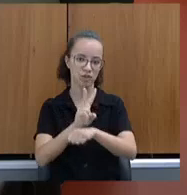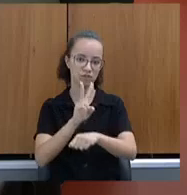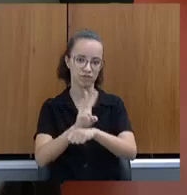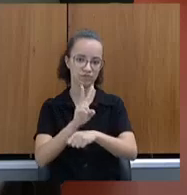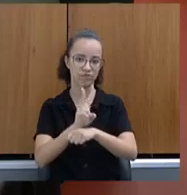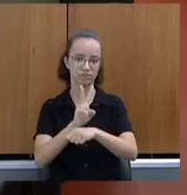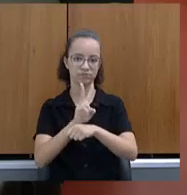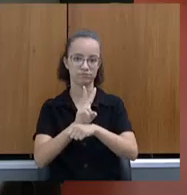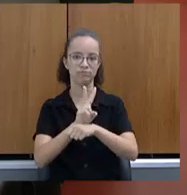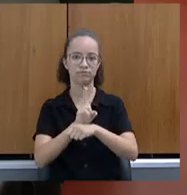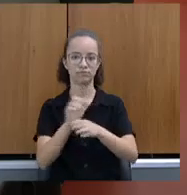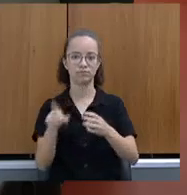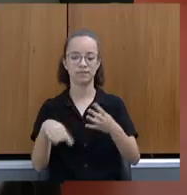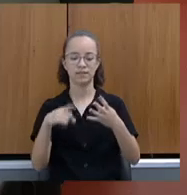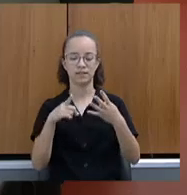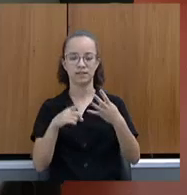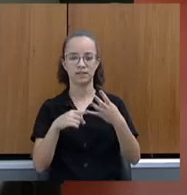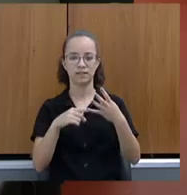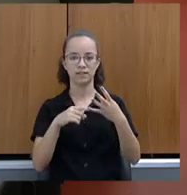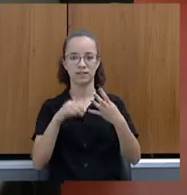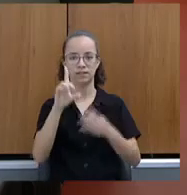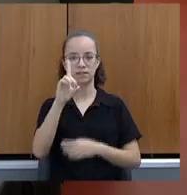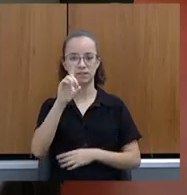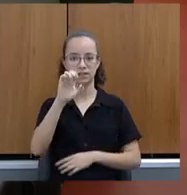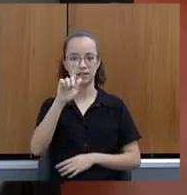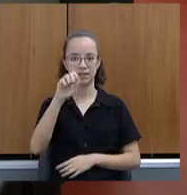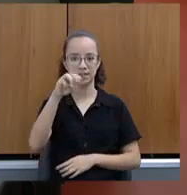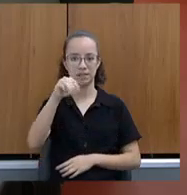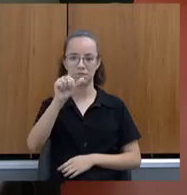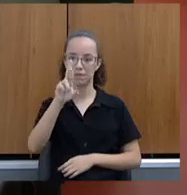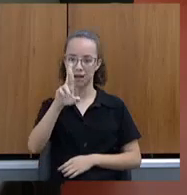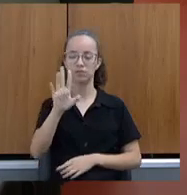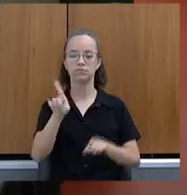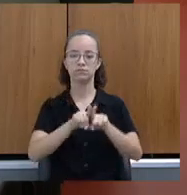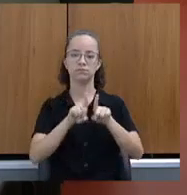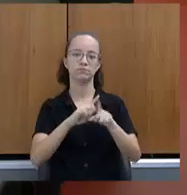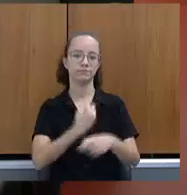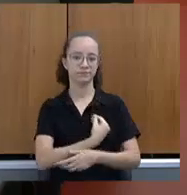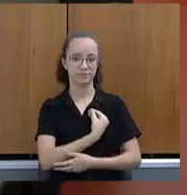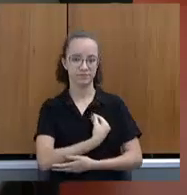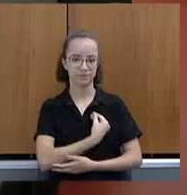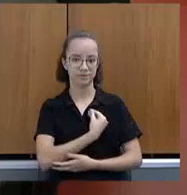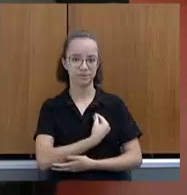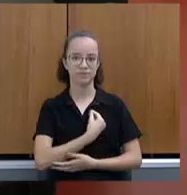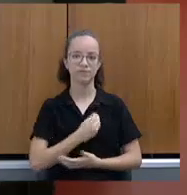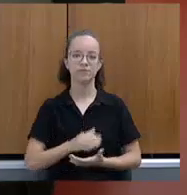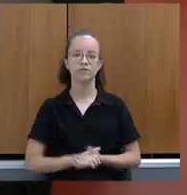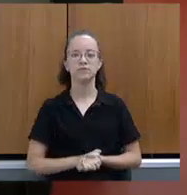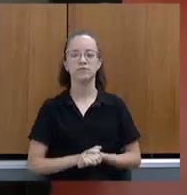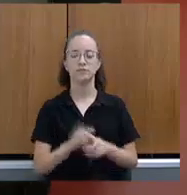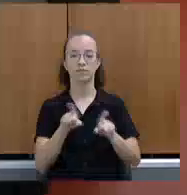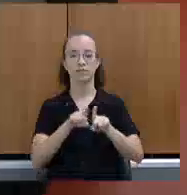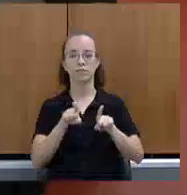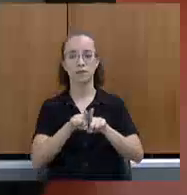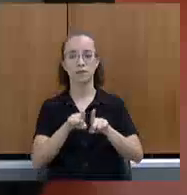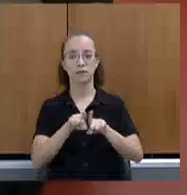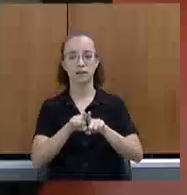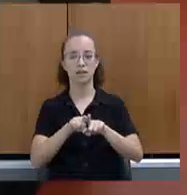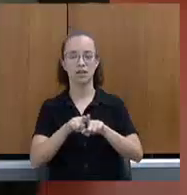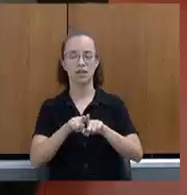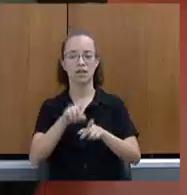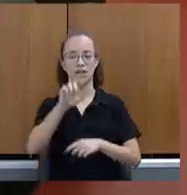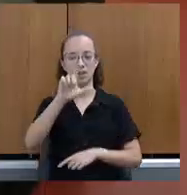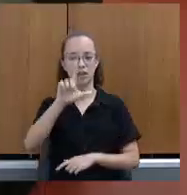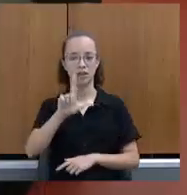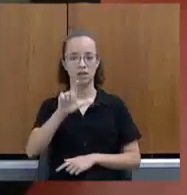da Dagmar de Souza que presente a assessora de parcerias da